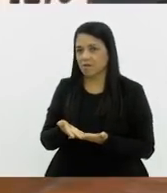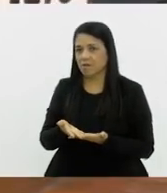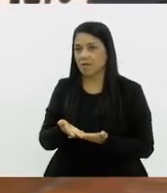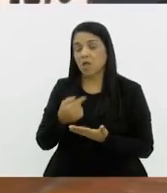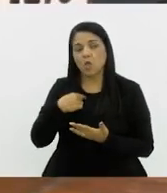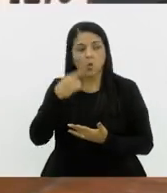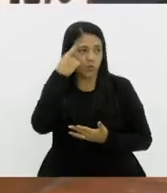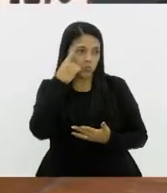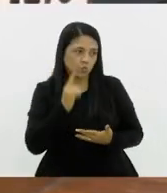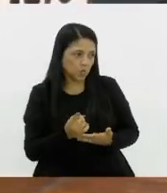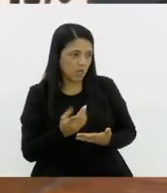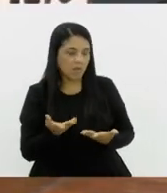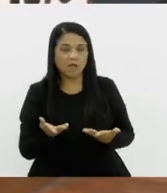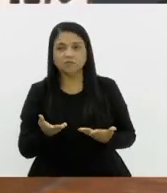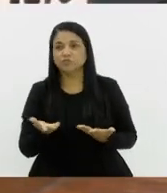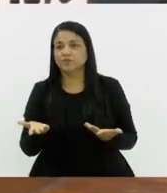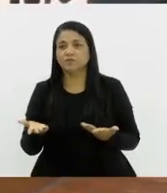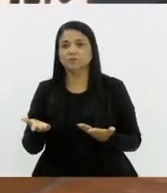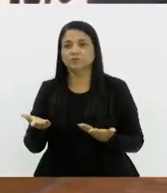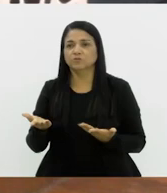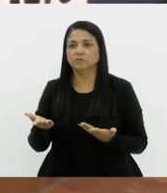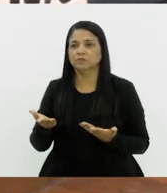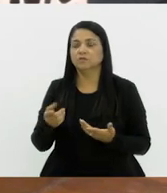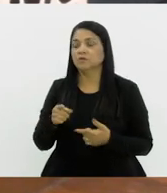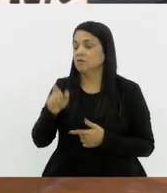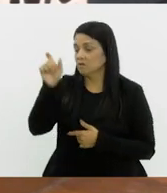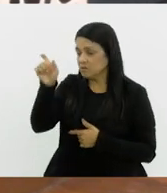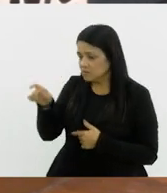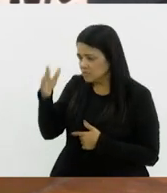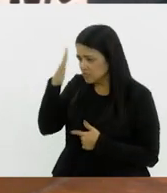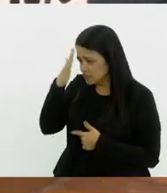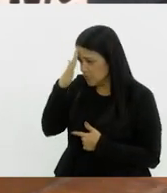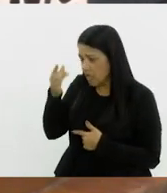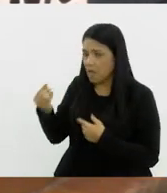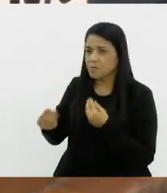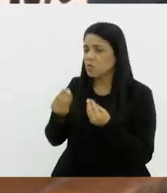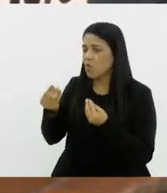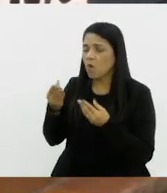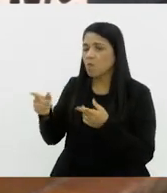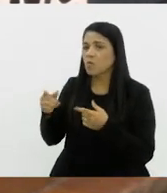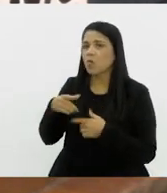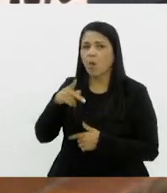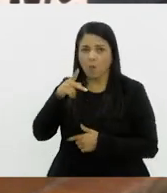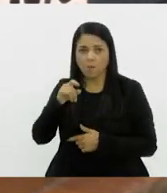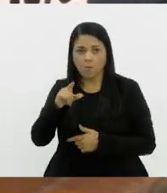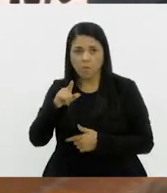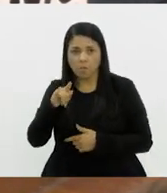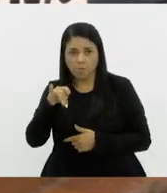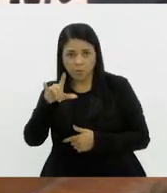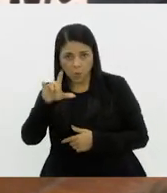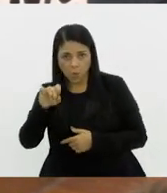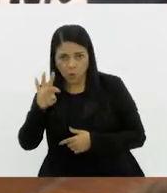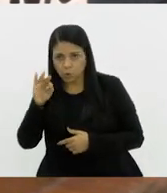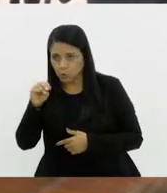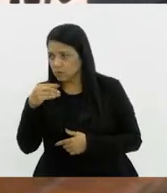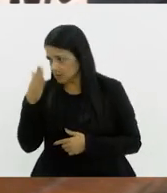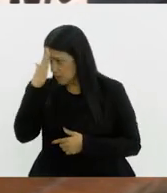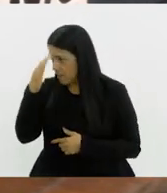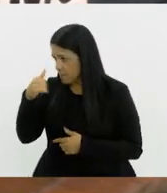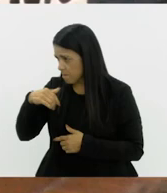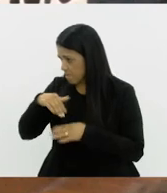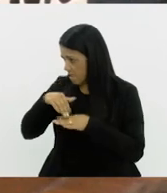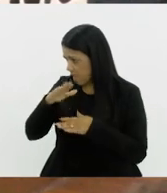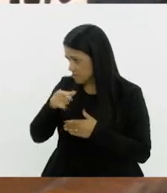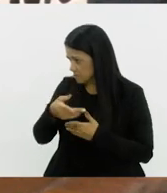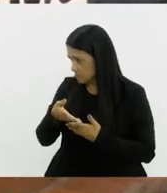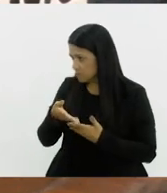Excelência sabe, ser um indício de alguma coisa, ou como os nossos pilotos aqui devem saber melhor. Como é que esse sistema consegue dar, ainda